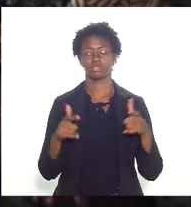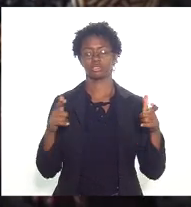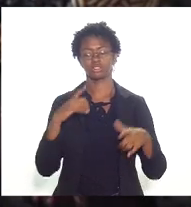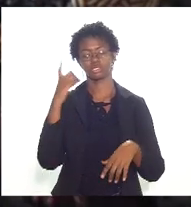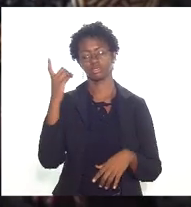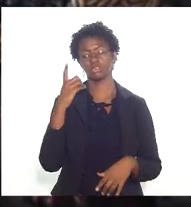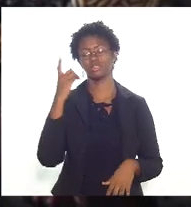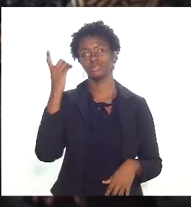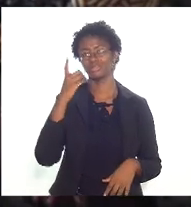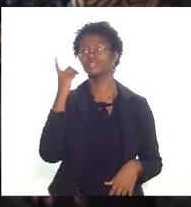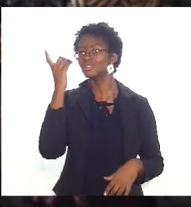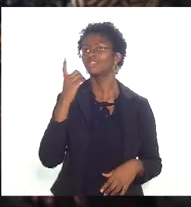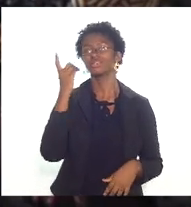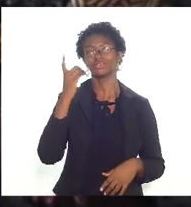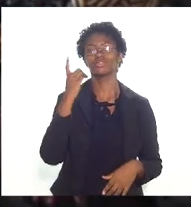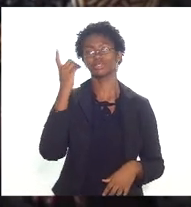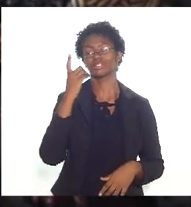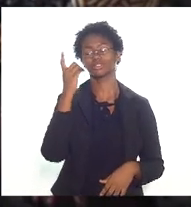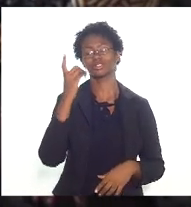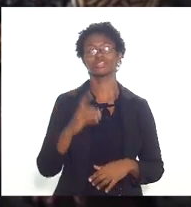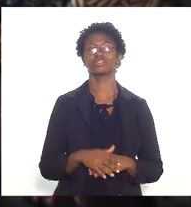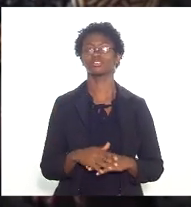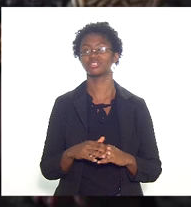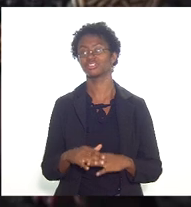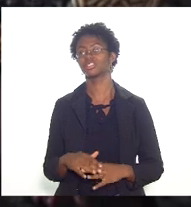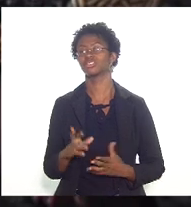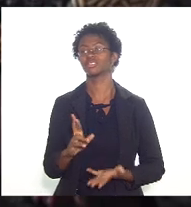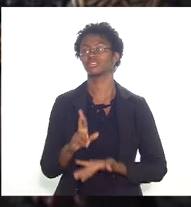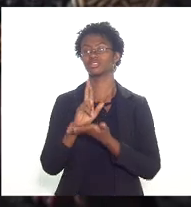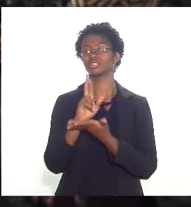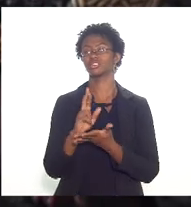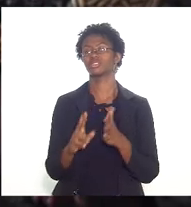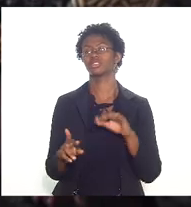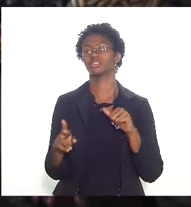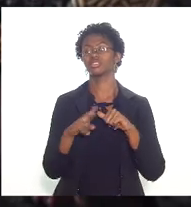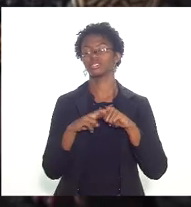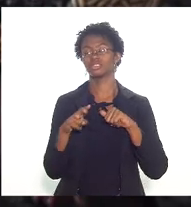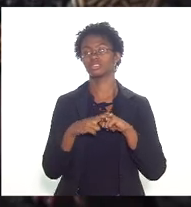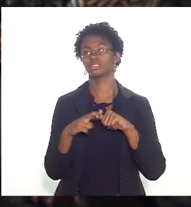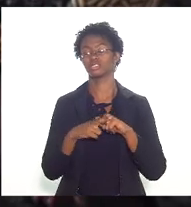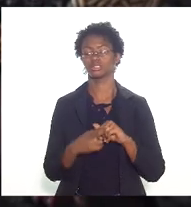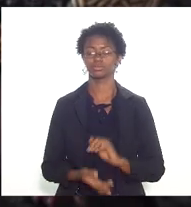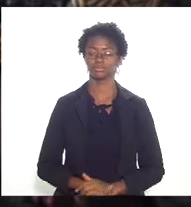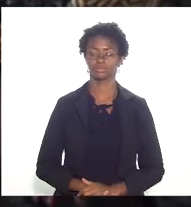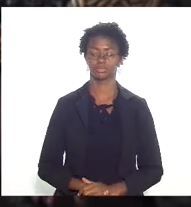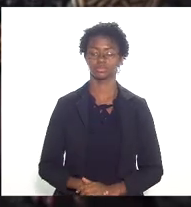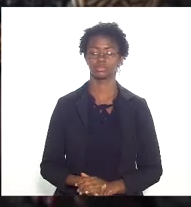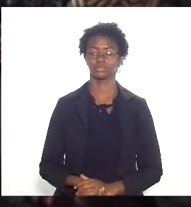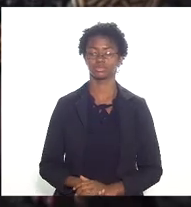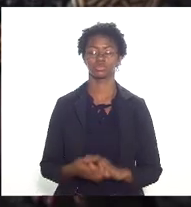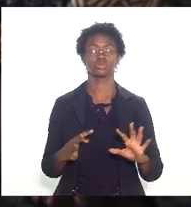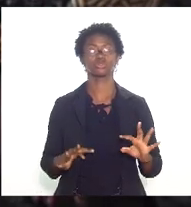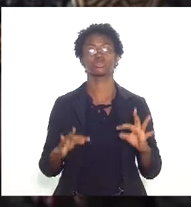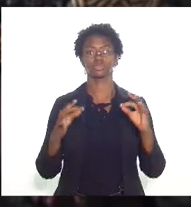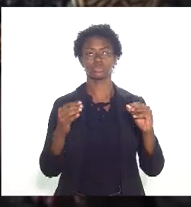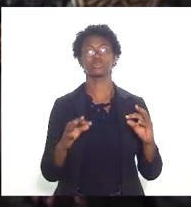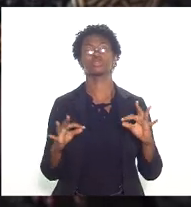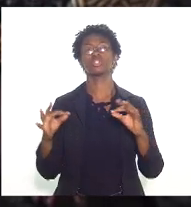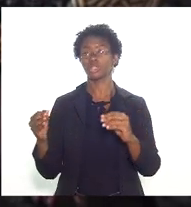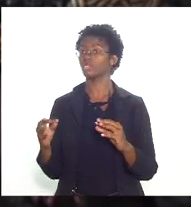da história é representando Belford Roxo isso não a dor a cada cinco pessoas em Belford Roxo